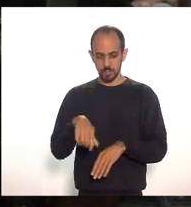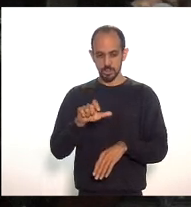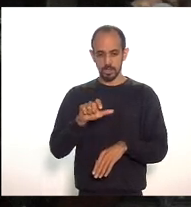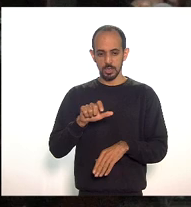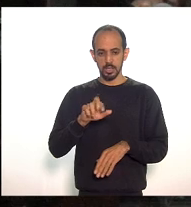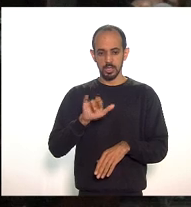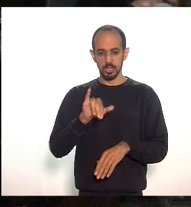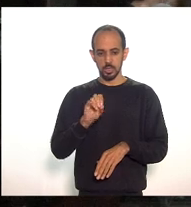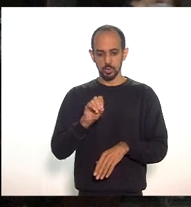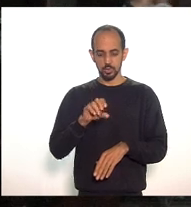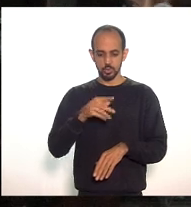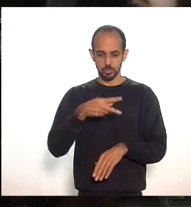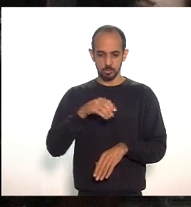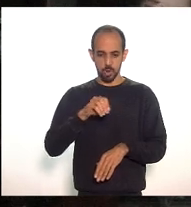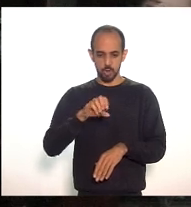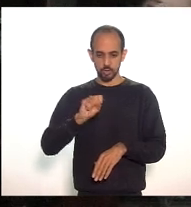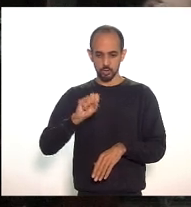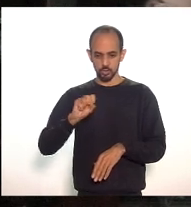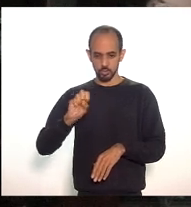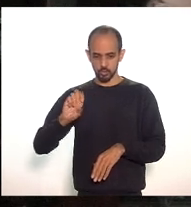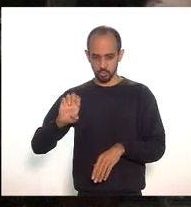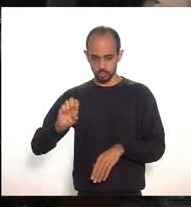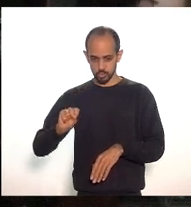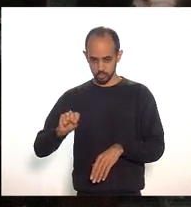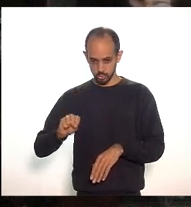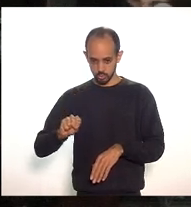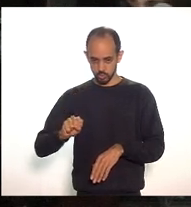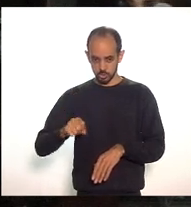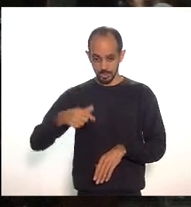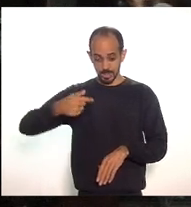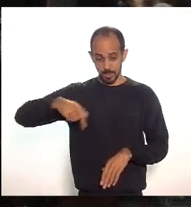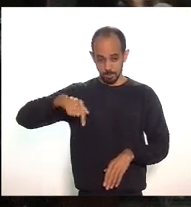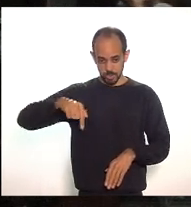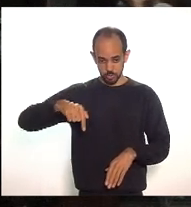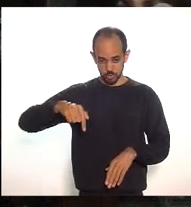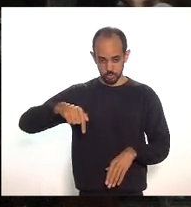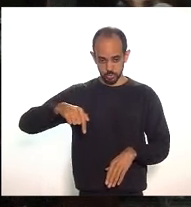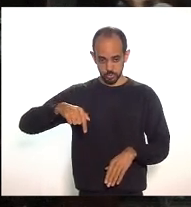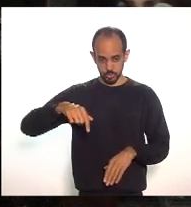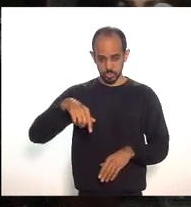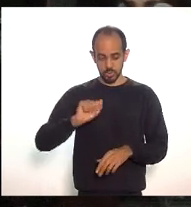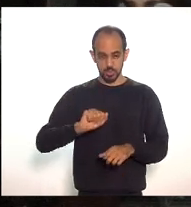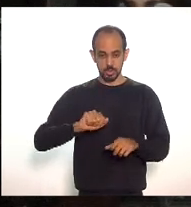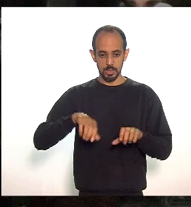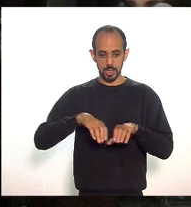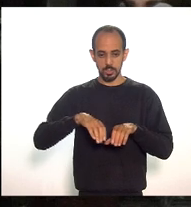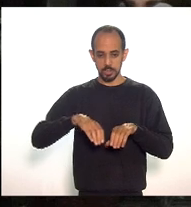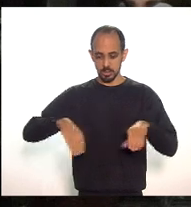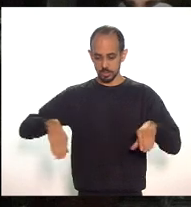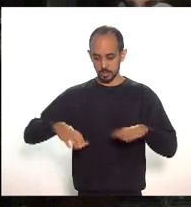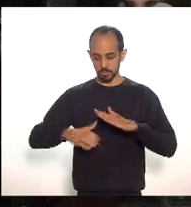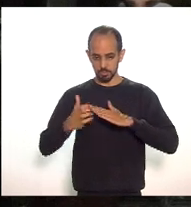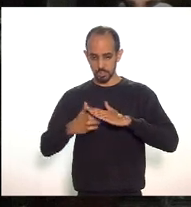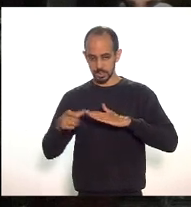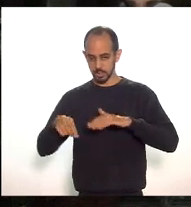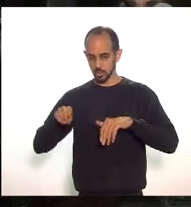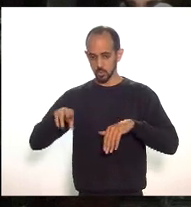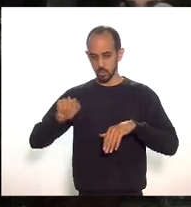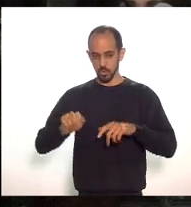voando ali em Queimados EA Cedae nunca nunca fez manutenção nas estações